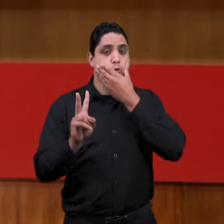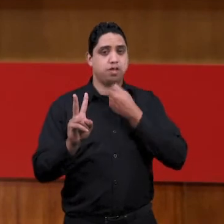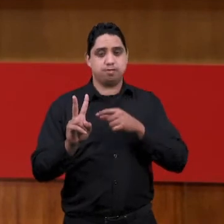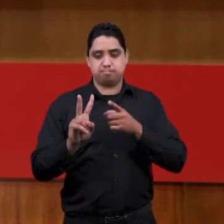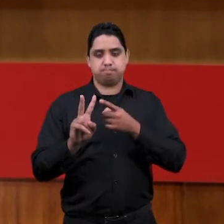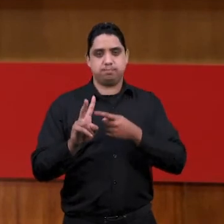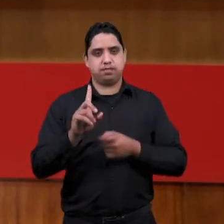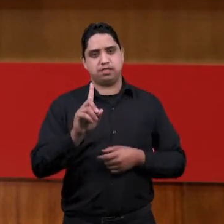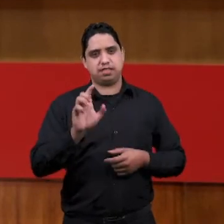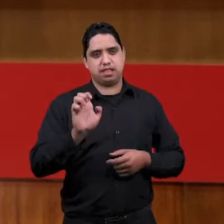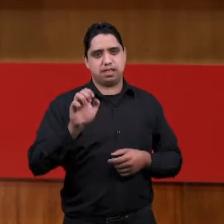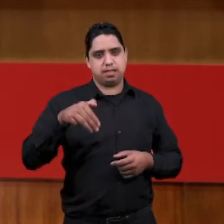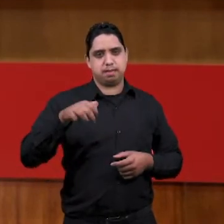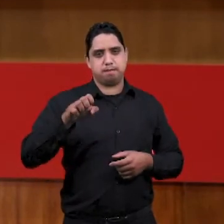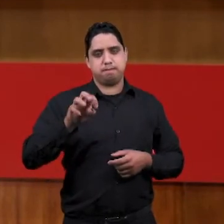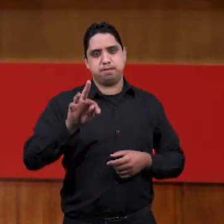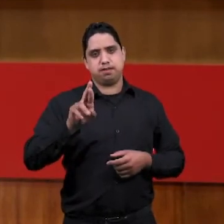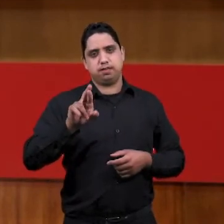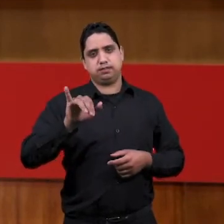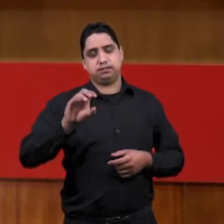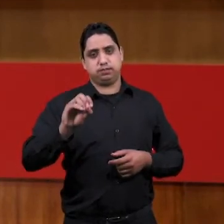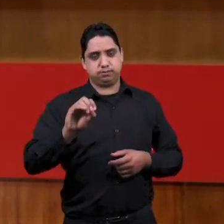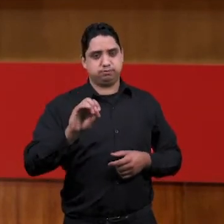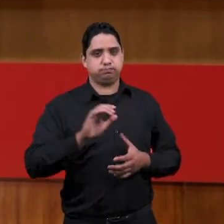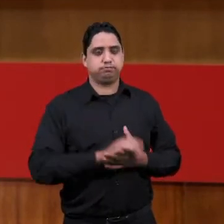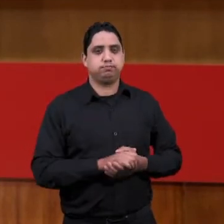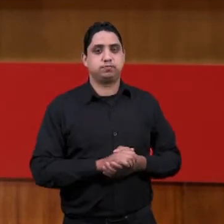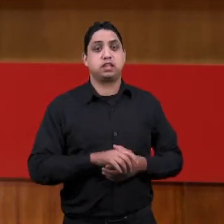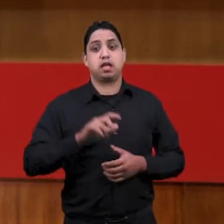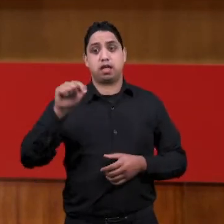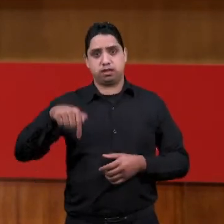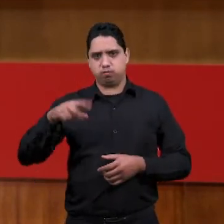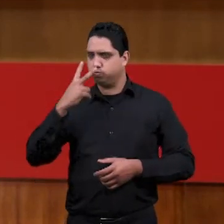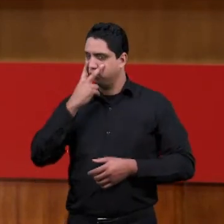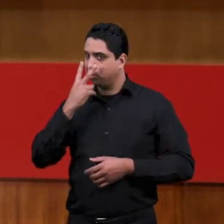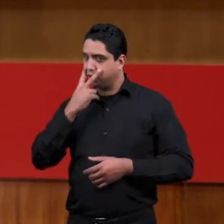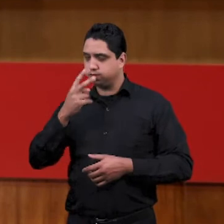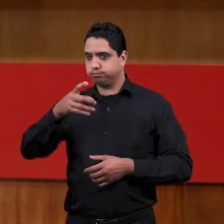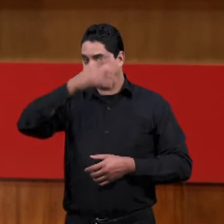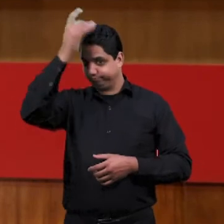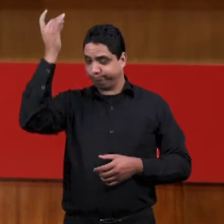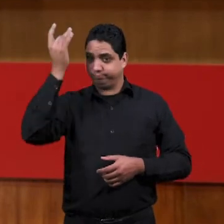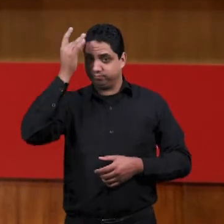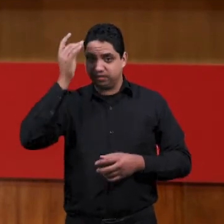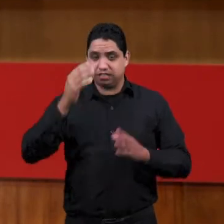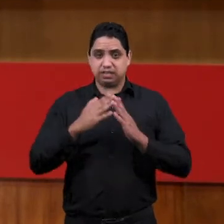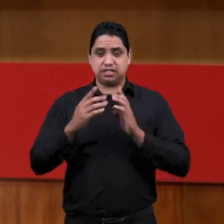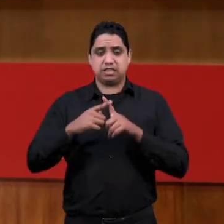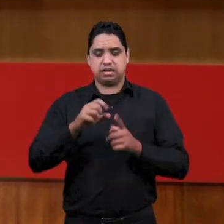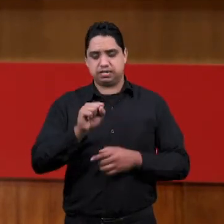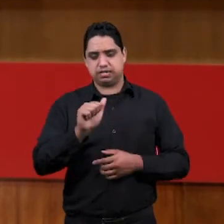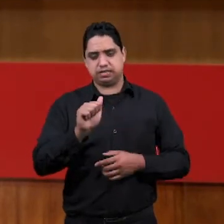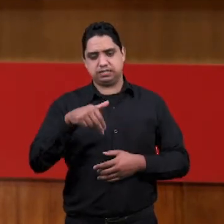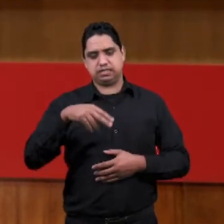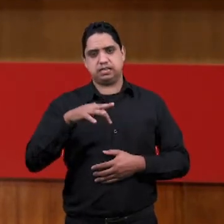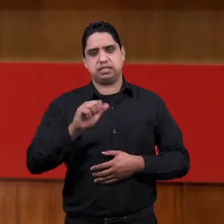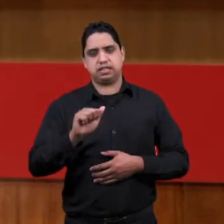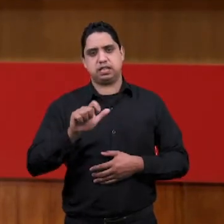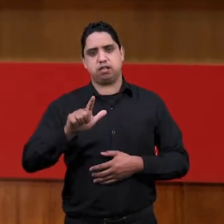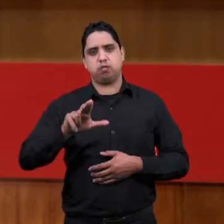do nosso irmão Demétrio Júnior. O Demétrio é de Vitória do Espírito Santo. E o Demétrio pertence à igreja de Santa